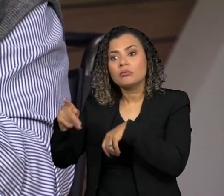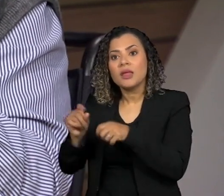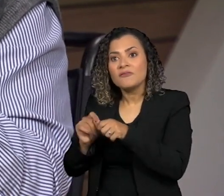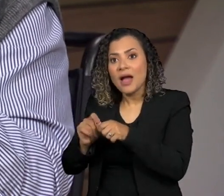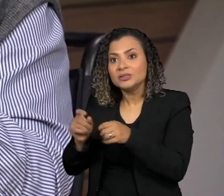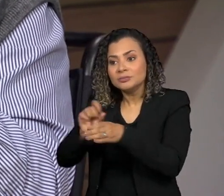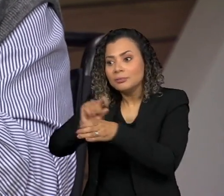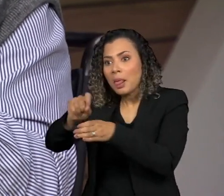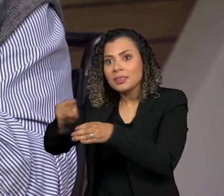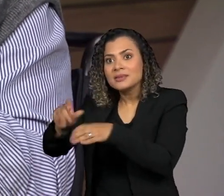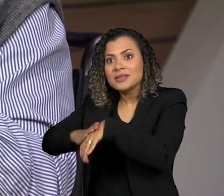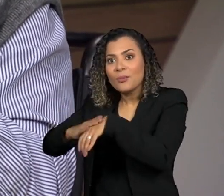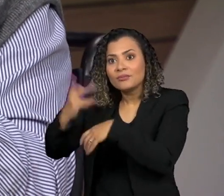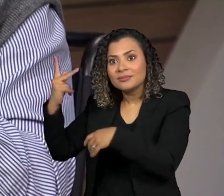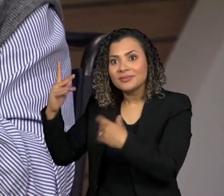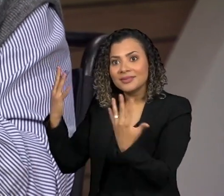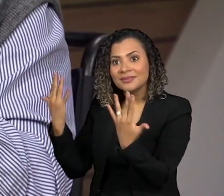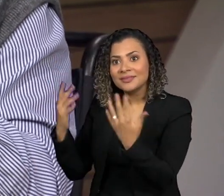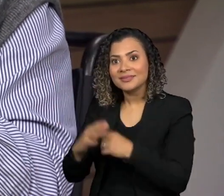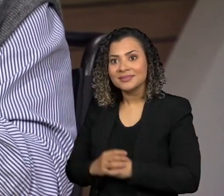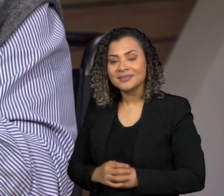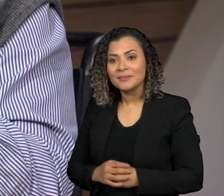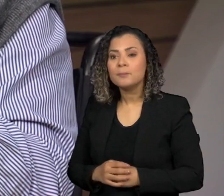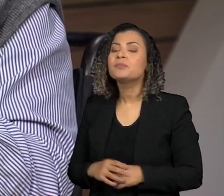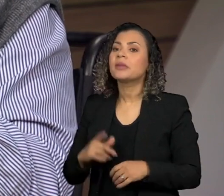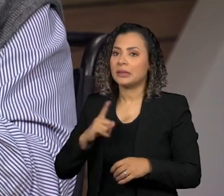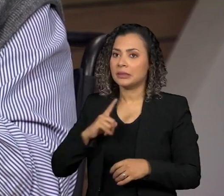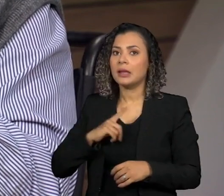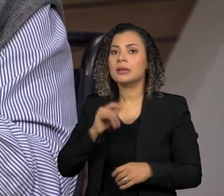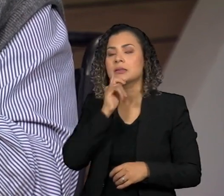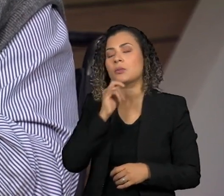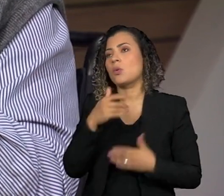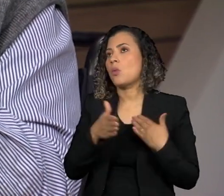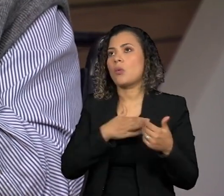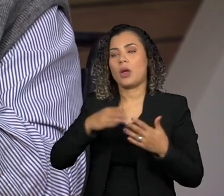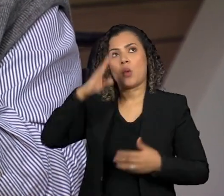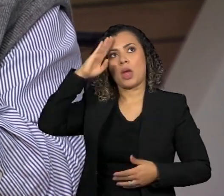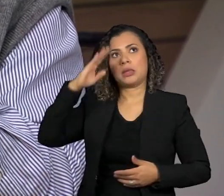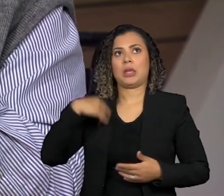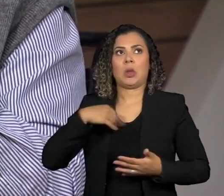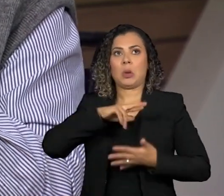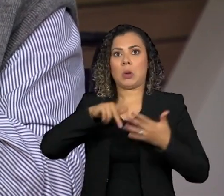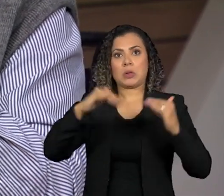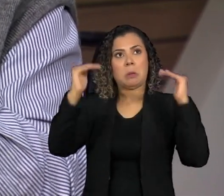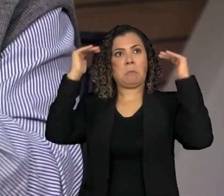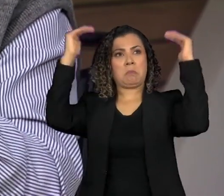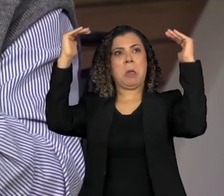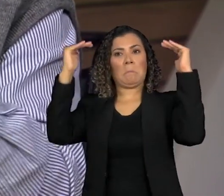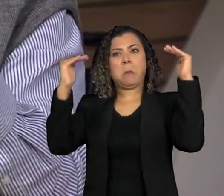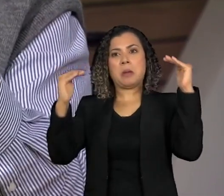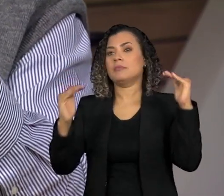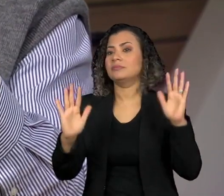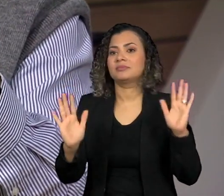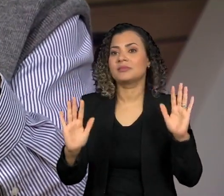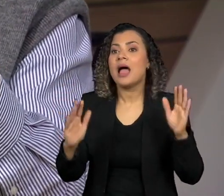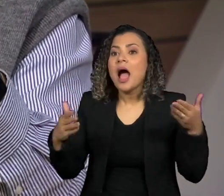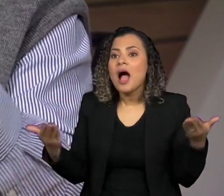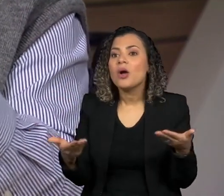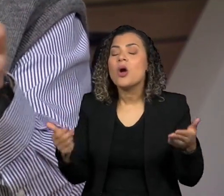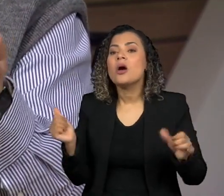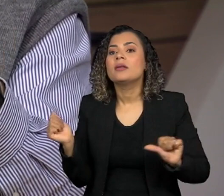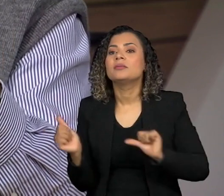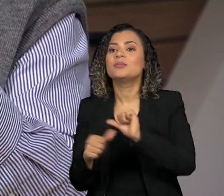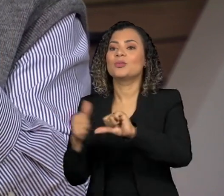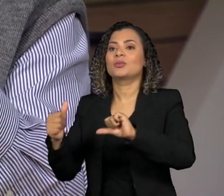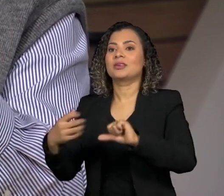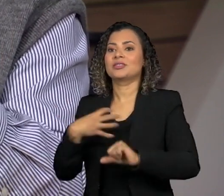hierarquia que existe nos hospitais, que é pior do que de qualquer quartel, ela se embaralha porque as habilidades se confundem e a